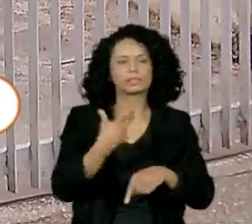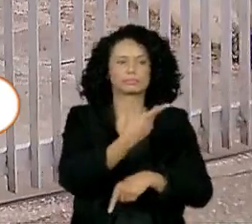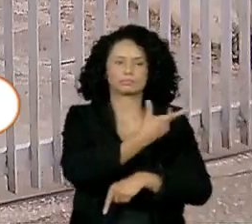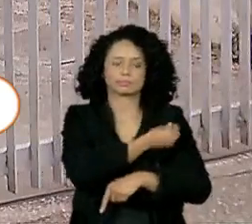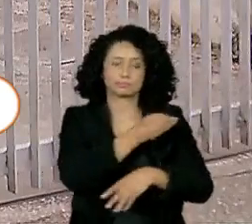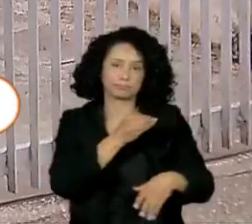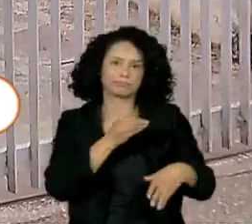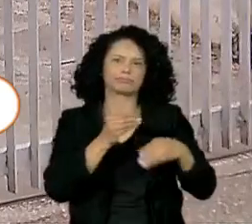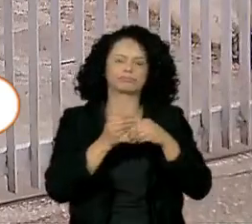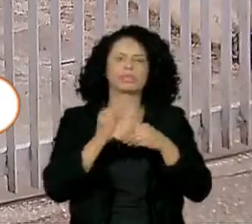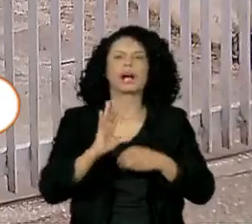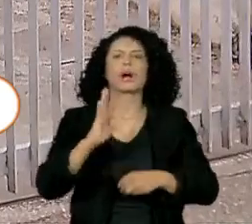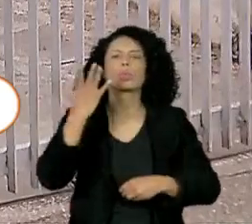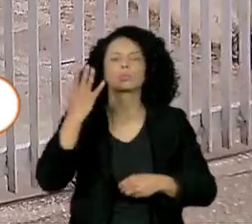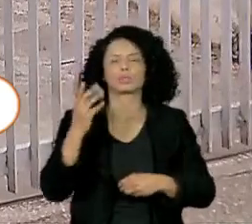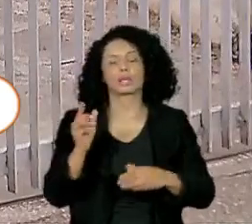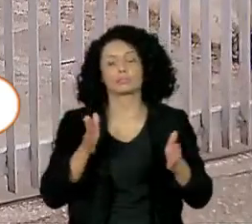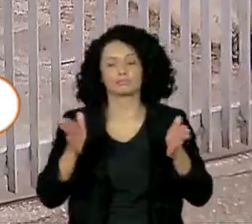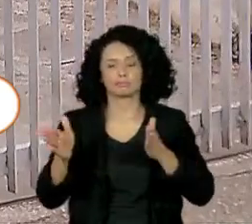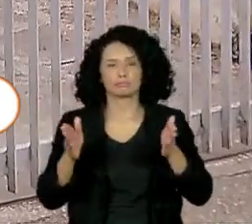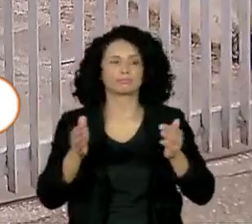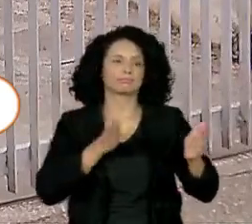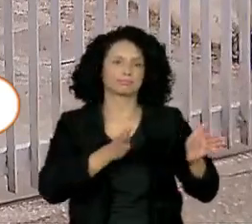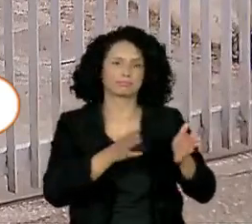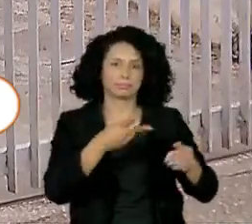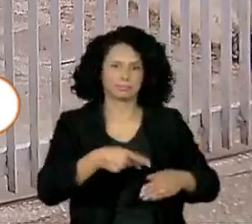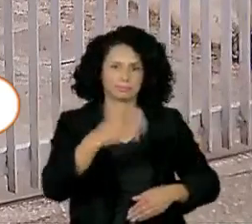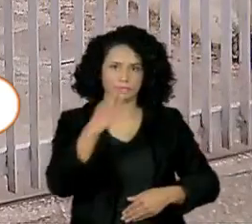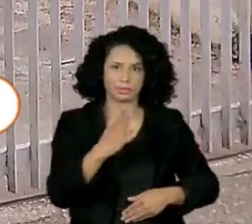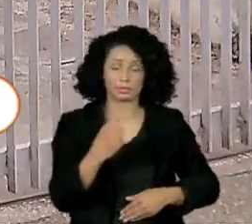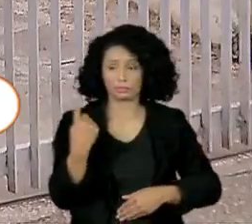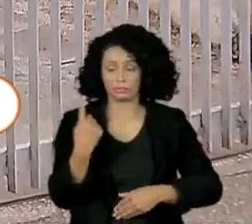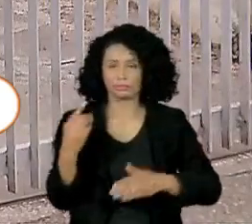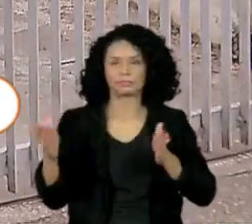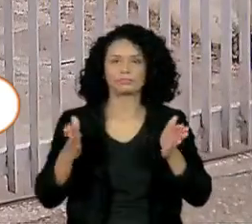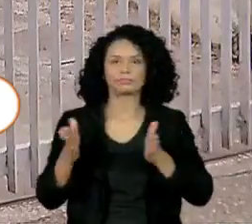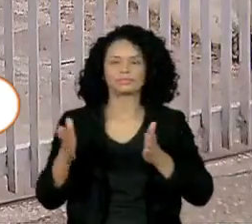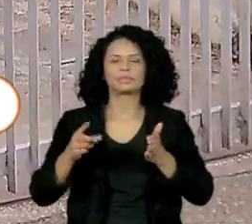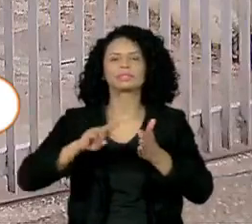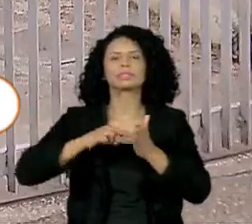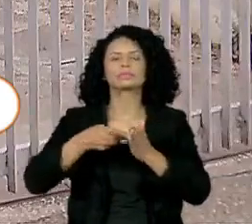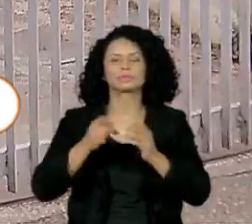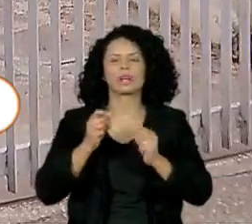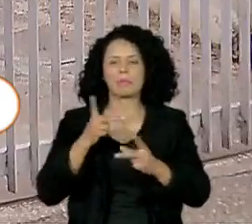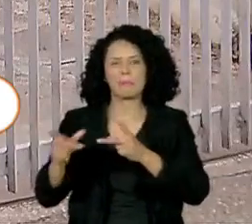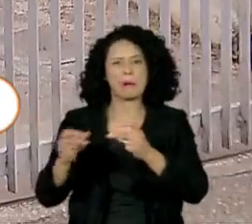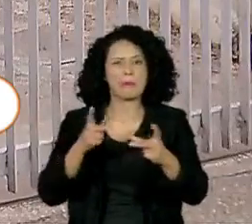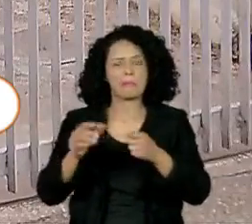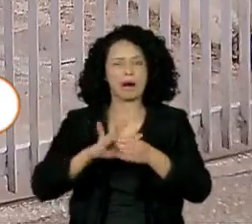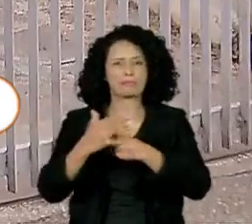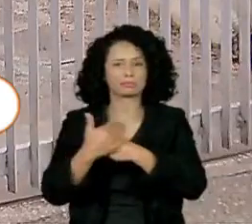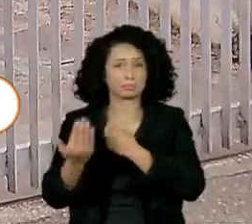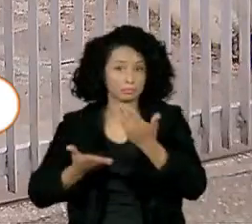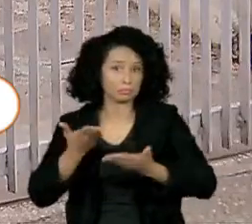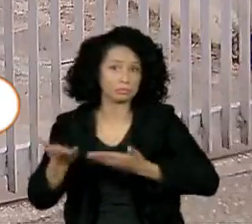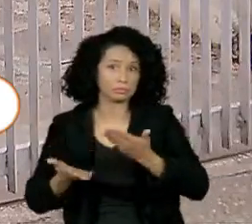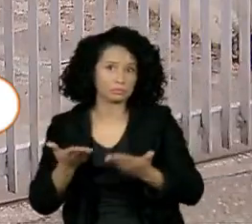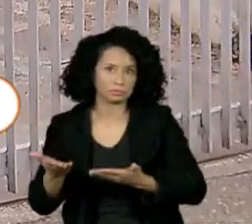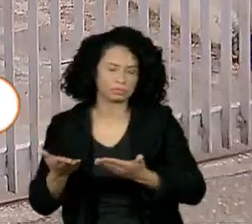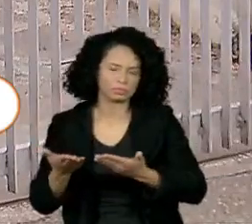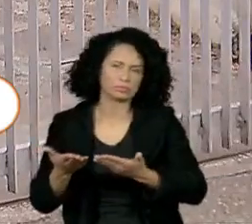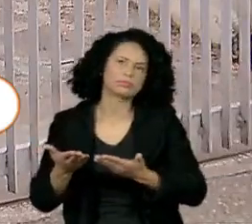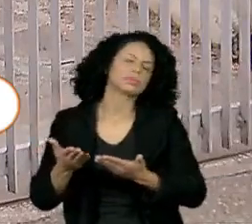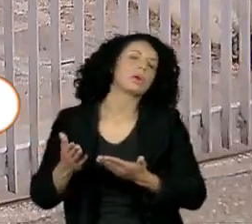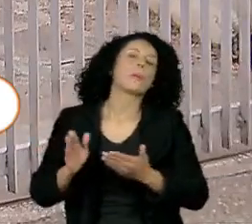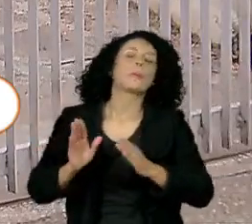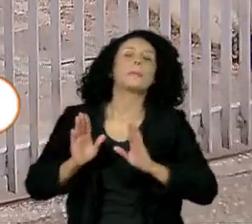muito específicos da pandemia aqui no Brasil. O primeiro deles é a estagnação da vacinação contra a Covid-19, porque muita gente